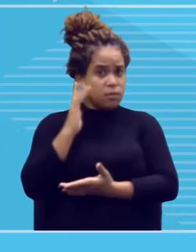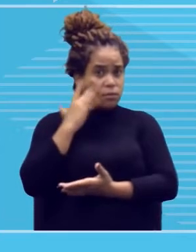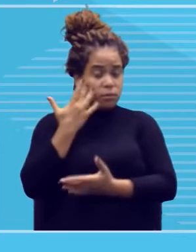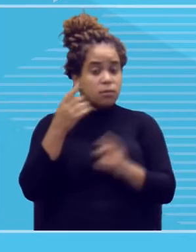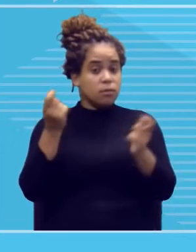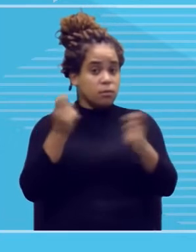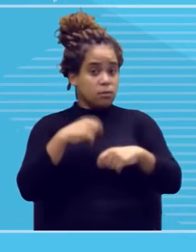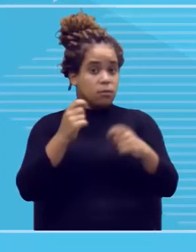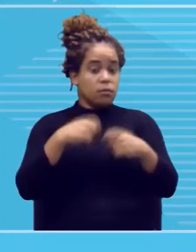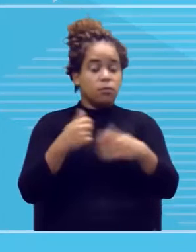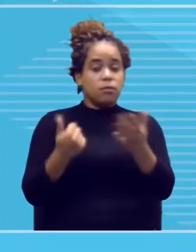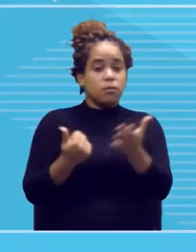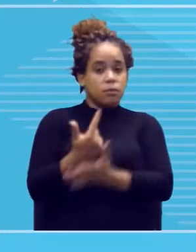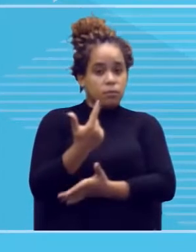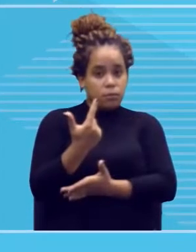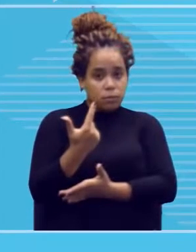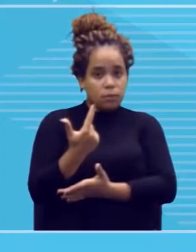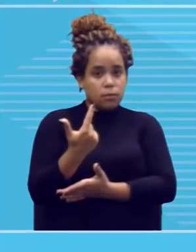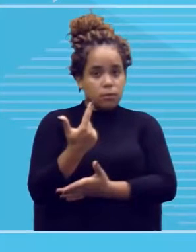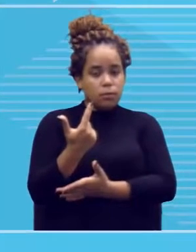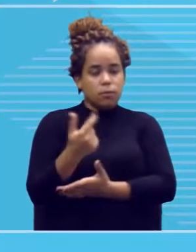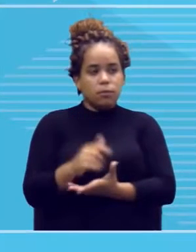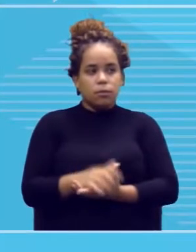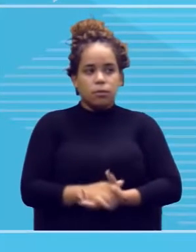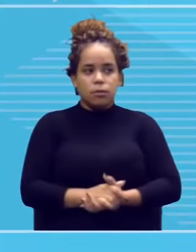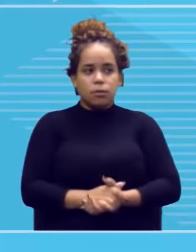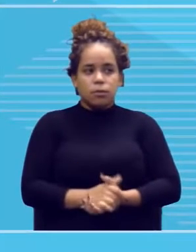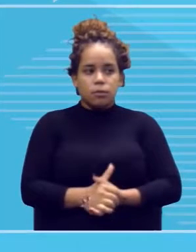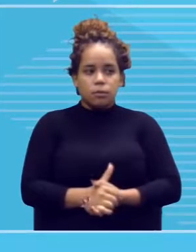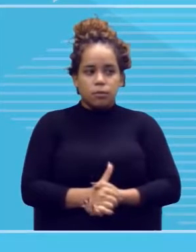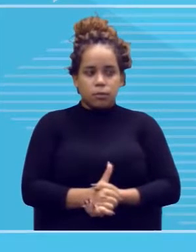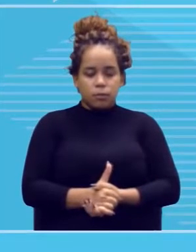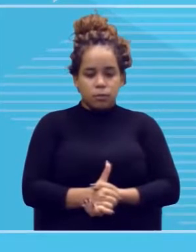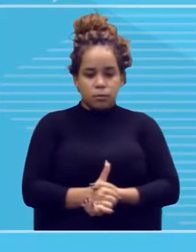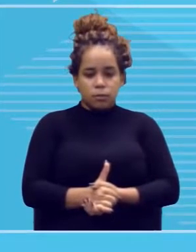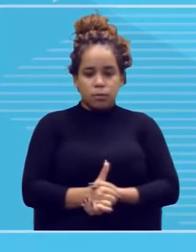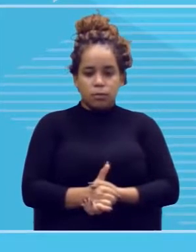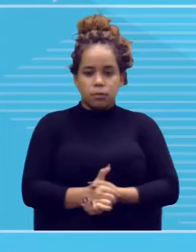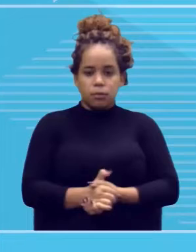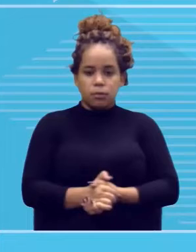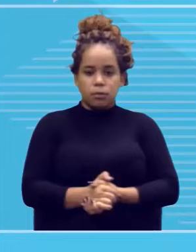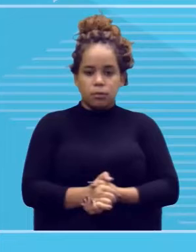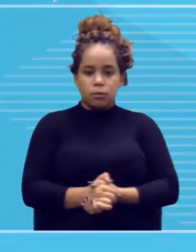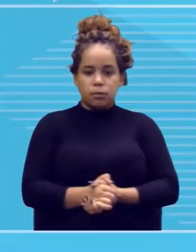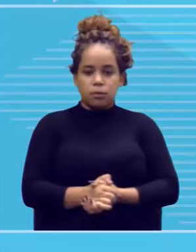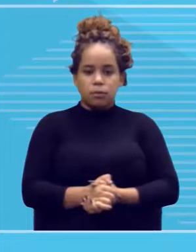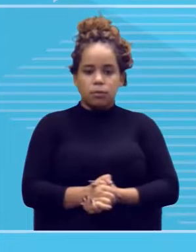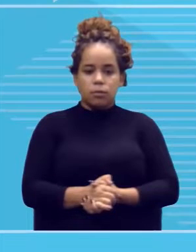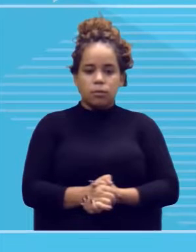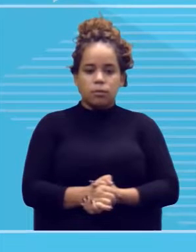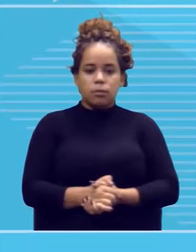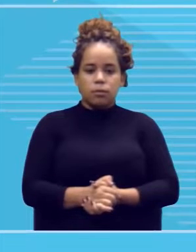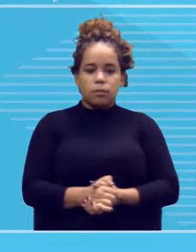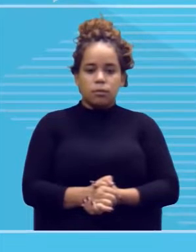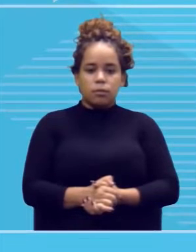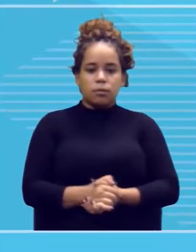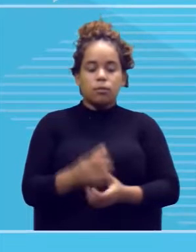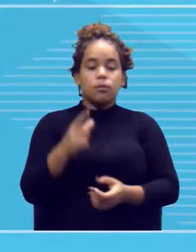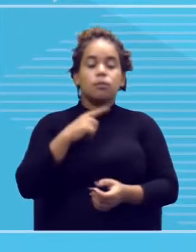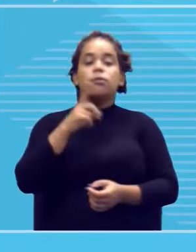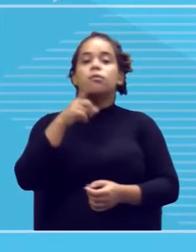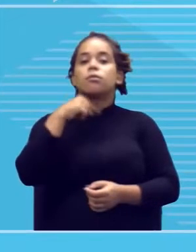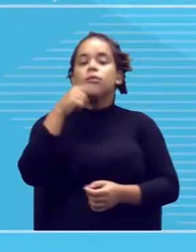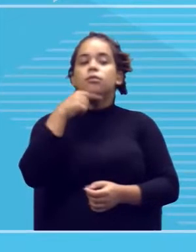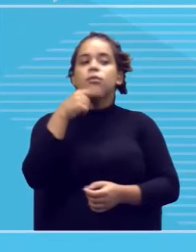uma possibilidade tá bom chinês Pode ser que a dúvida